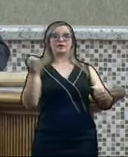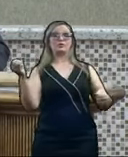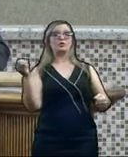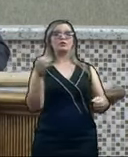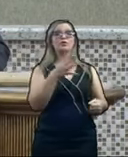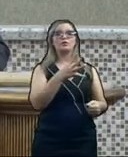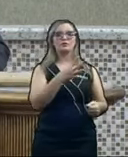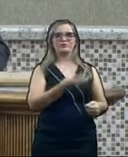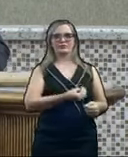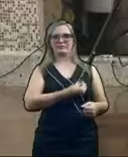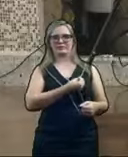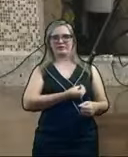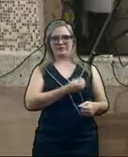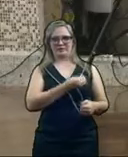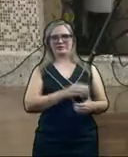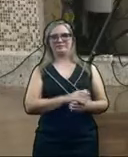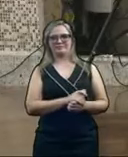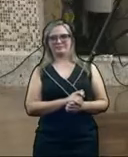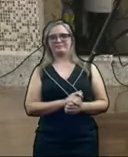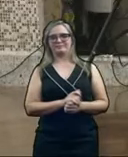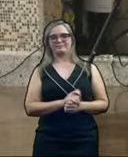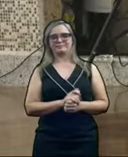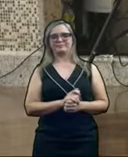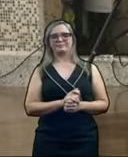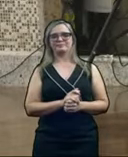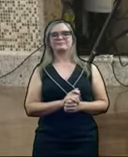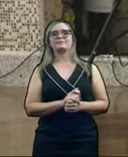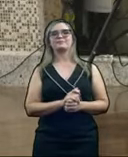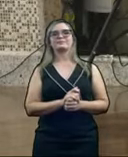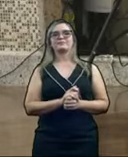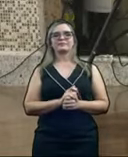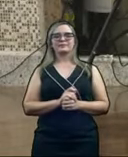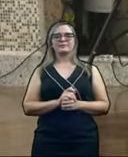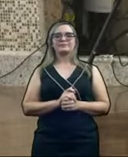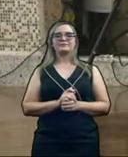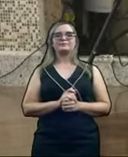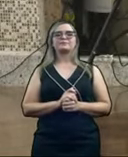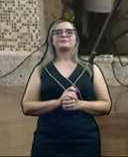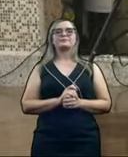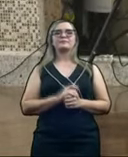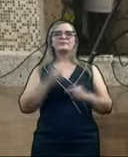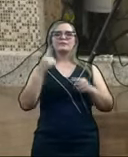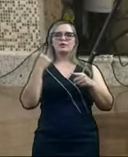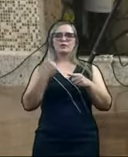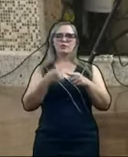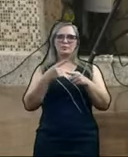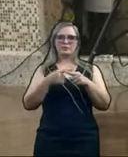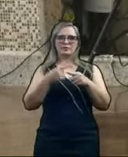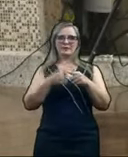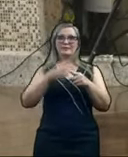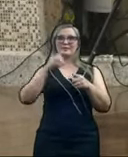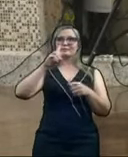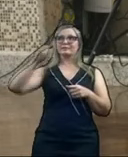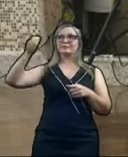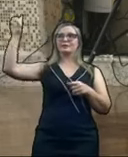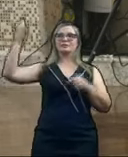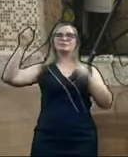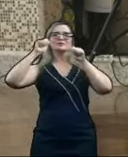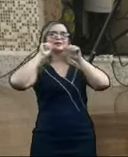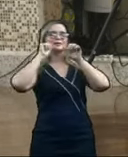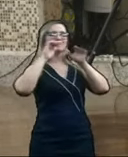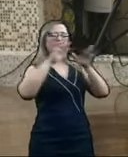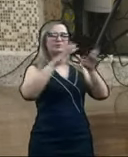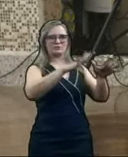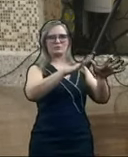ou seus adversários ou seus inimigos mas eu eu é que vou fazer você vencer e Deus tá